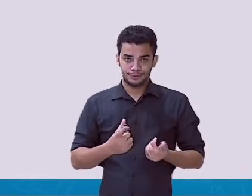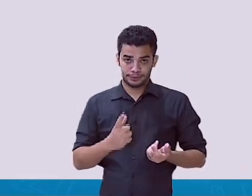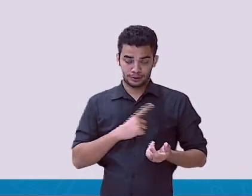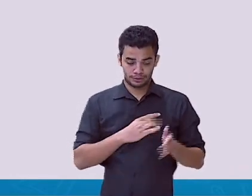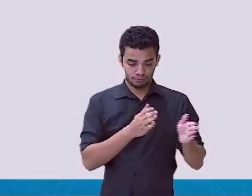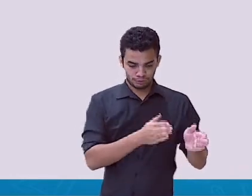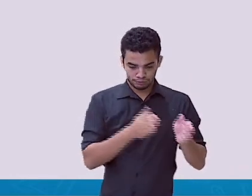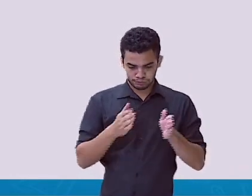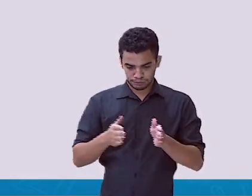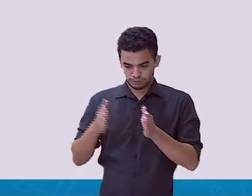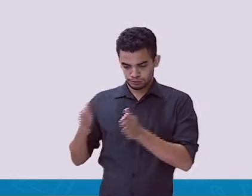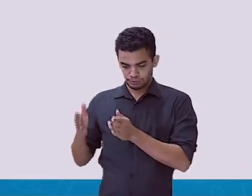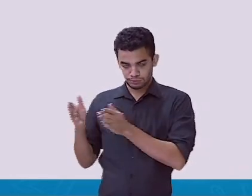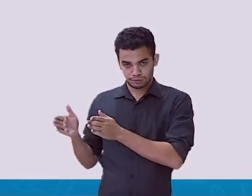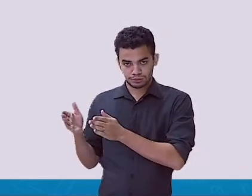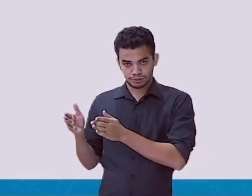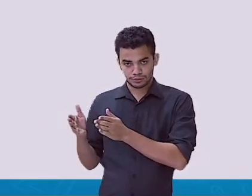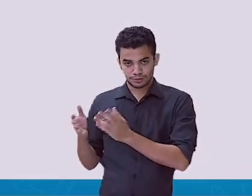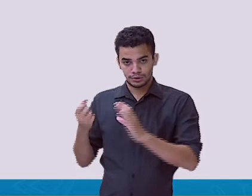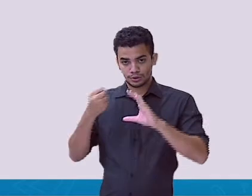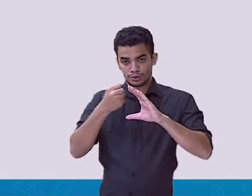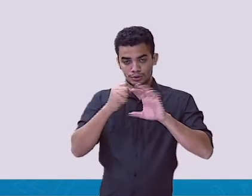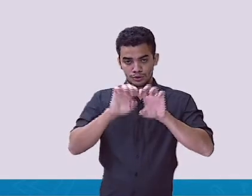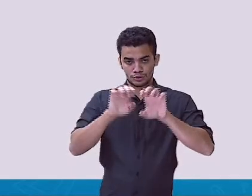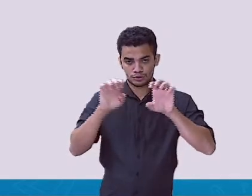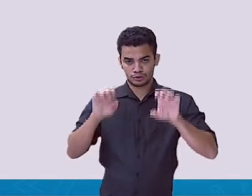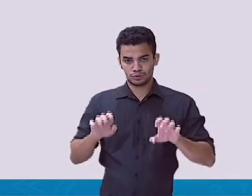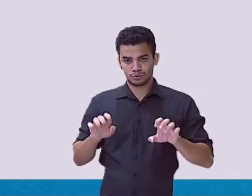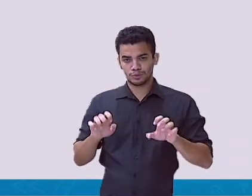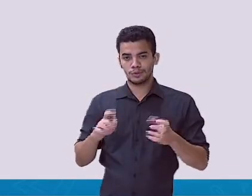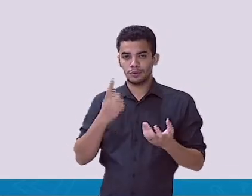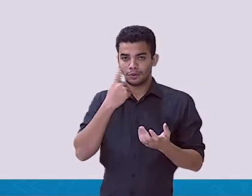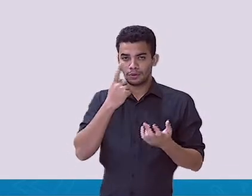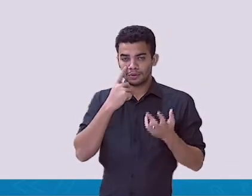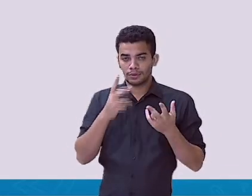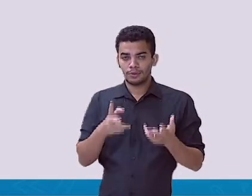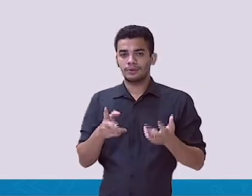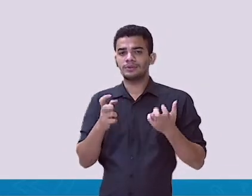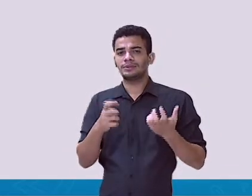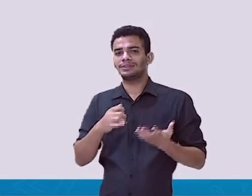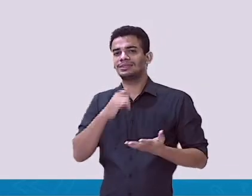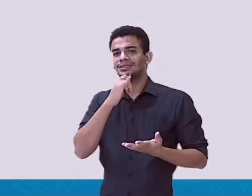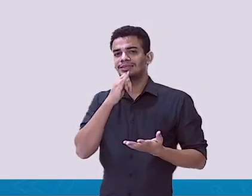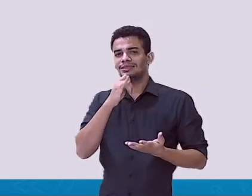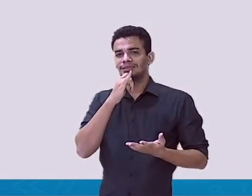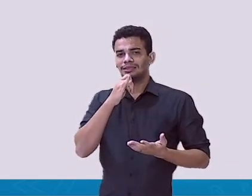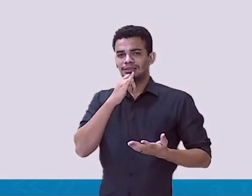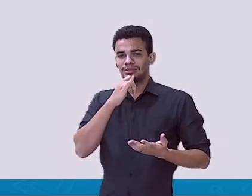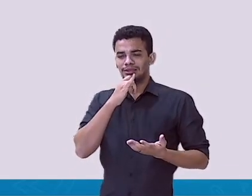em diversas ordens. O nome da ordem determina